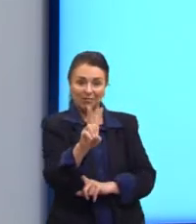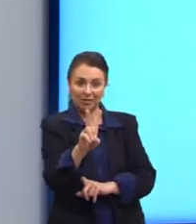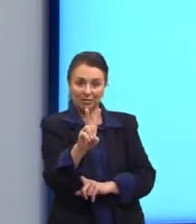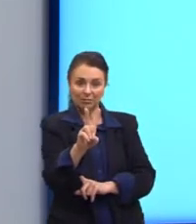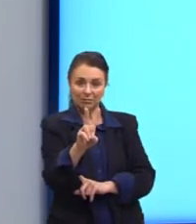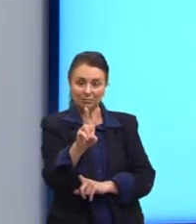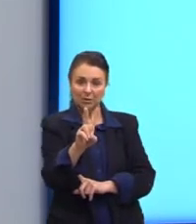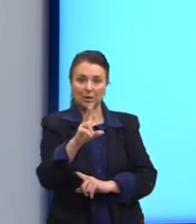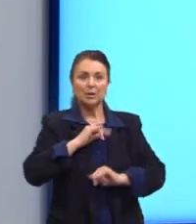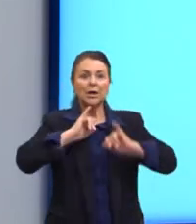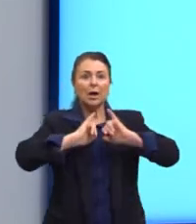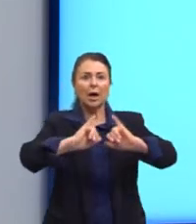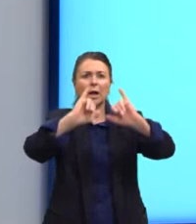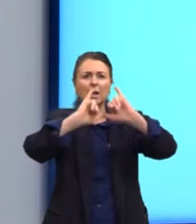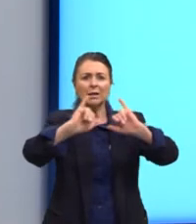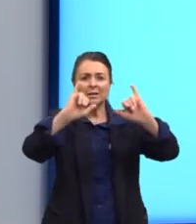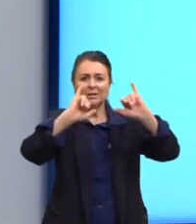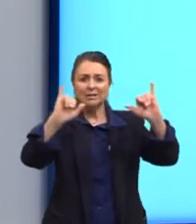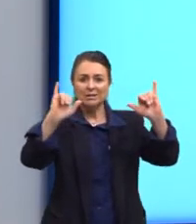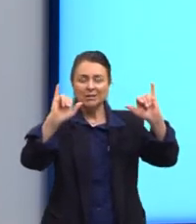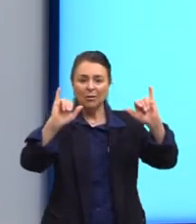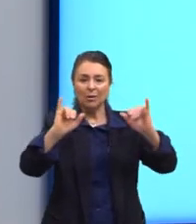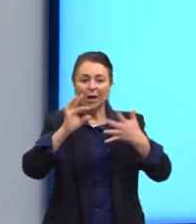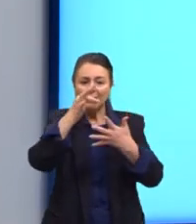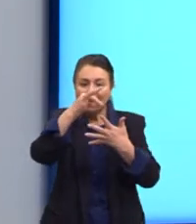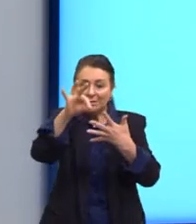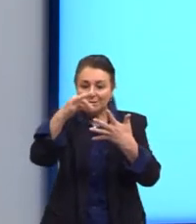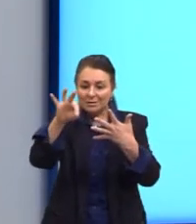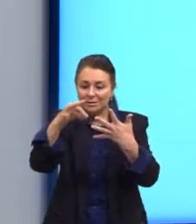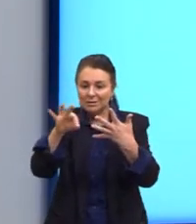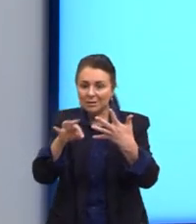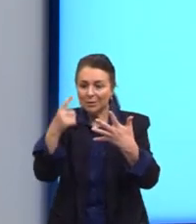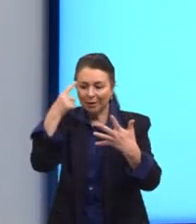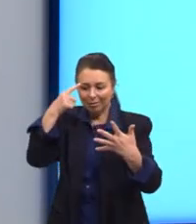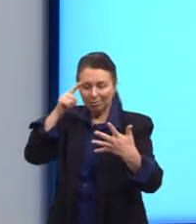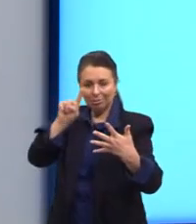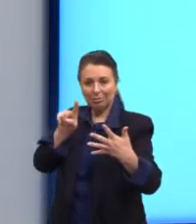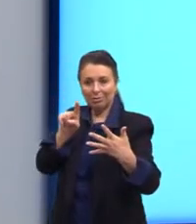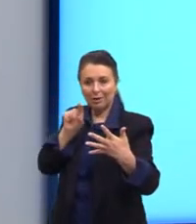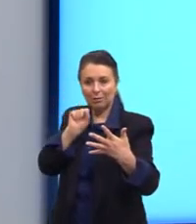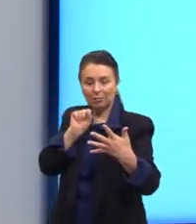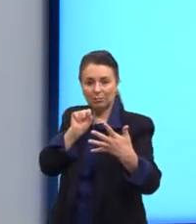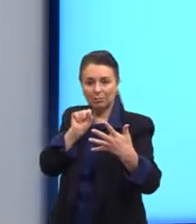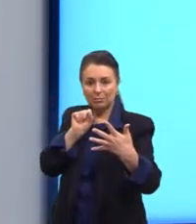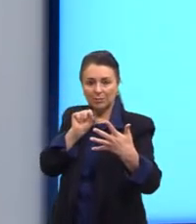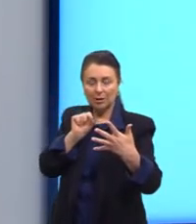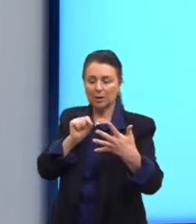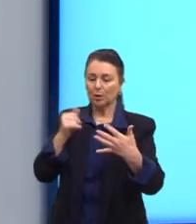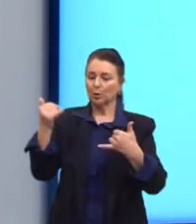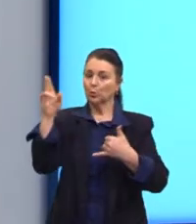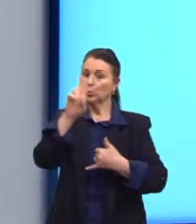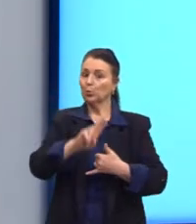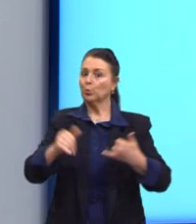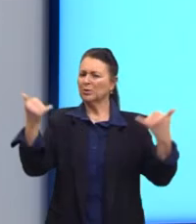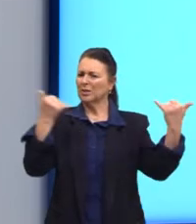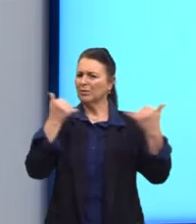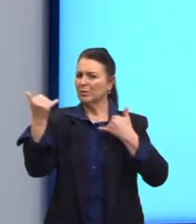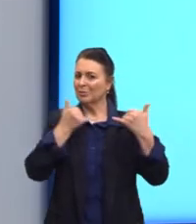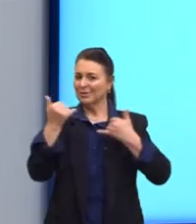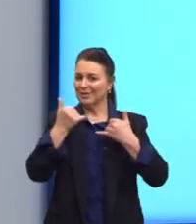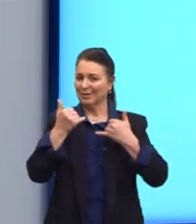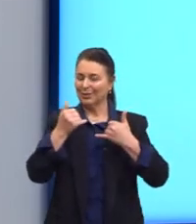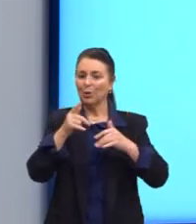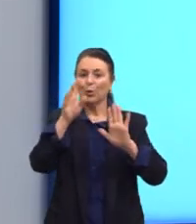tenho um anúncio publicitário aqui né que tá destacando essa ideia aí a gente pega essas informações são riquíssimas do texto